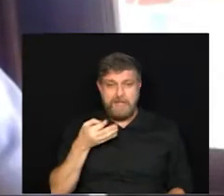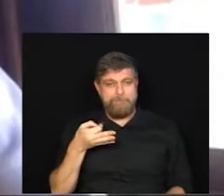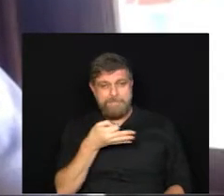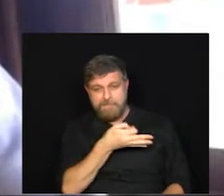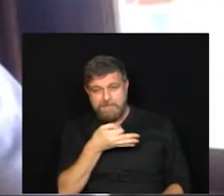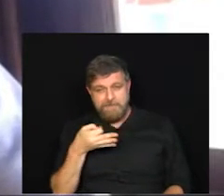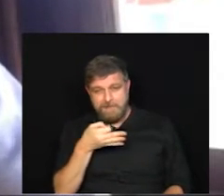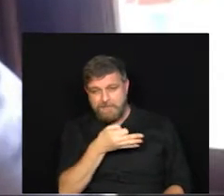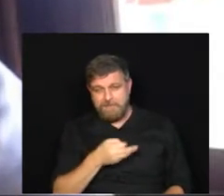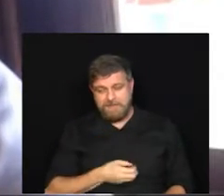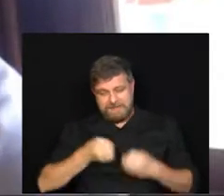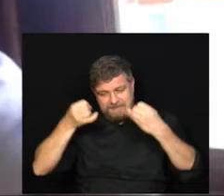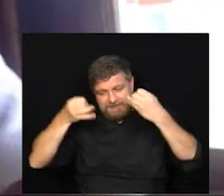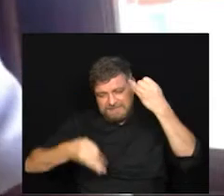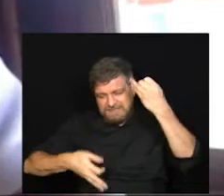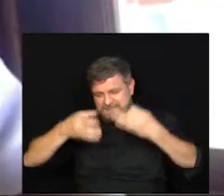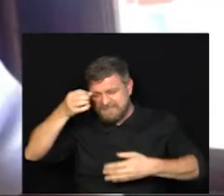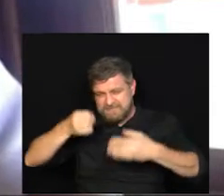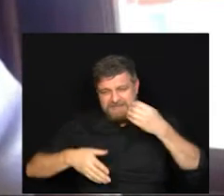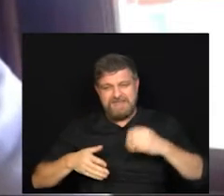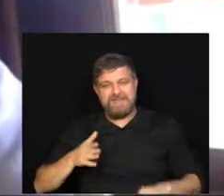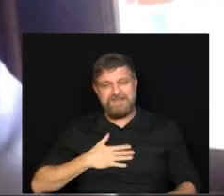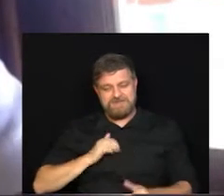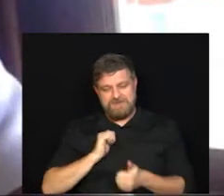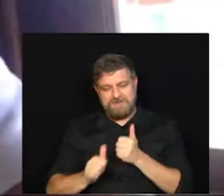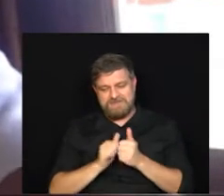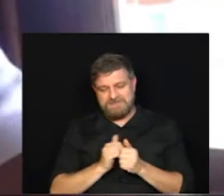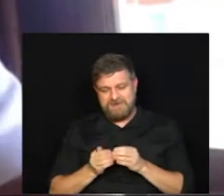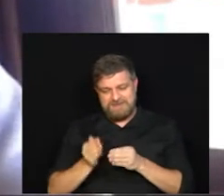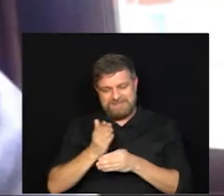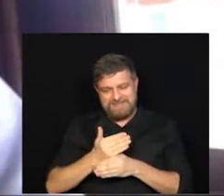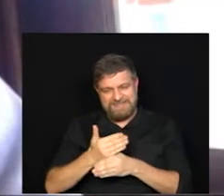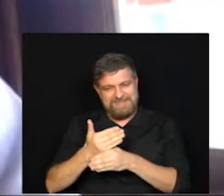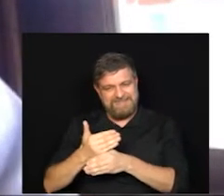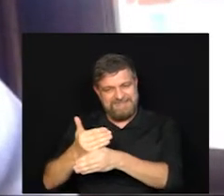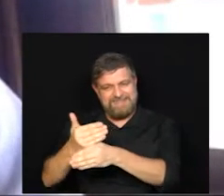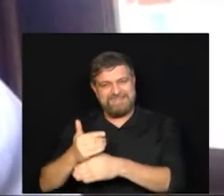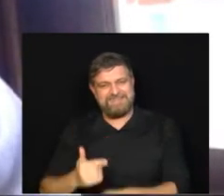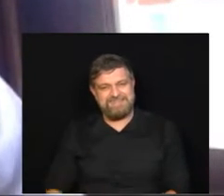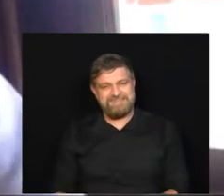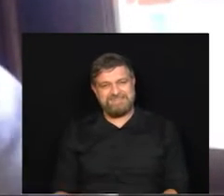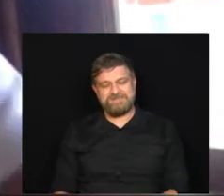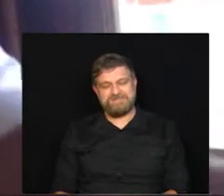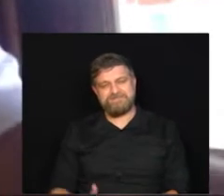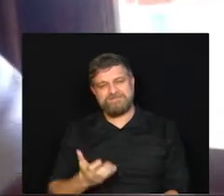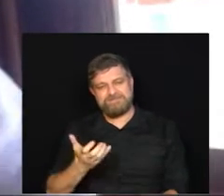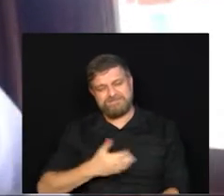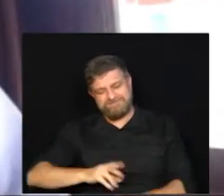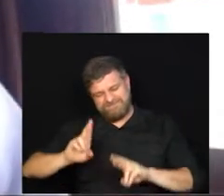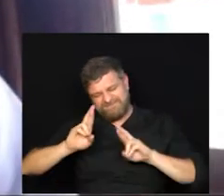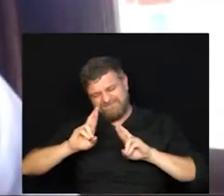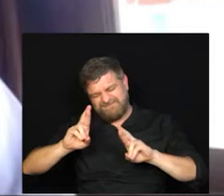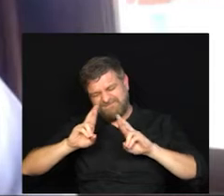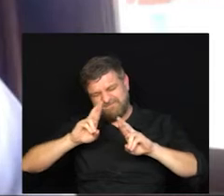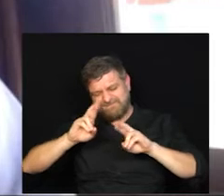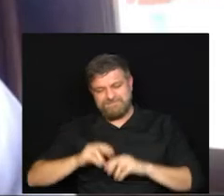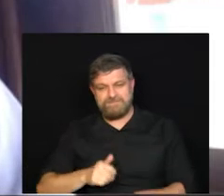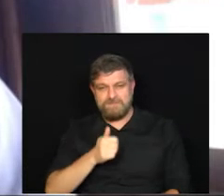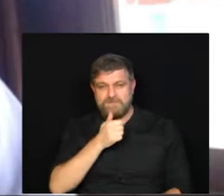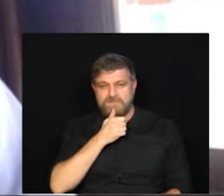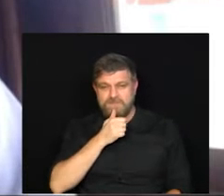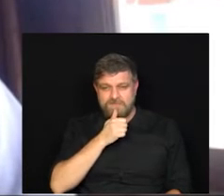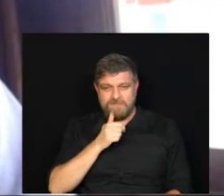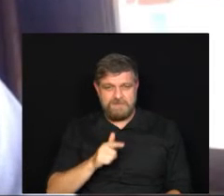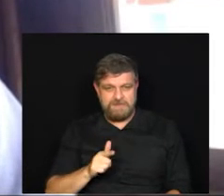estar falando aqui um pouquinho do esporte, da minha cidade, né? Espero poder ainda